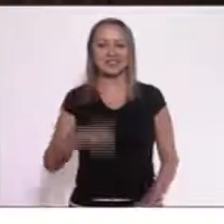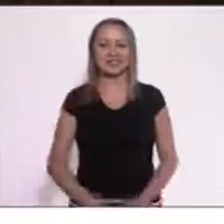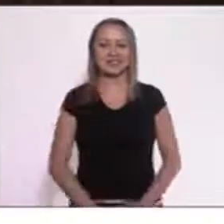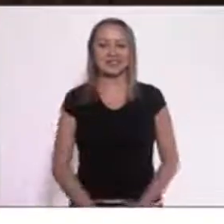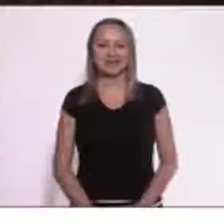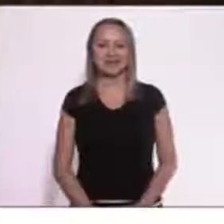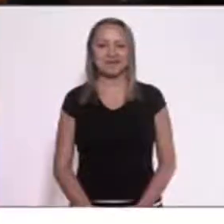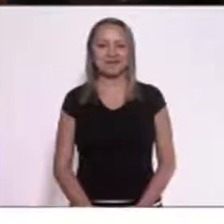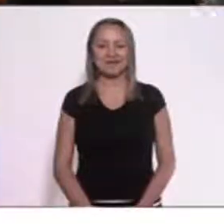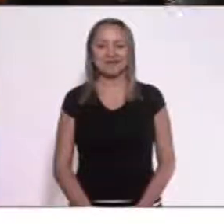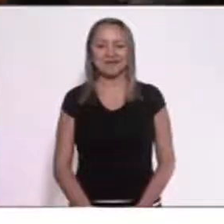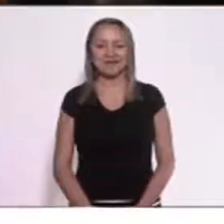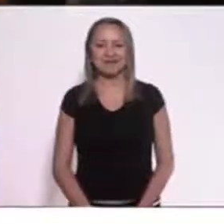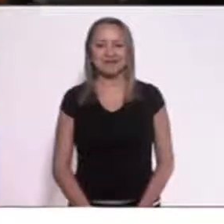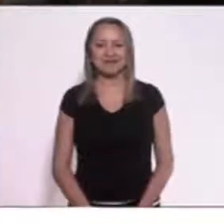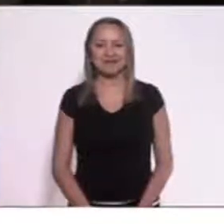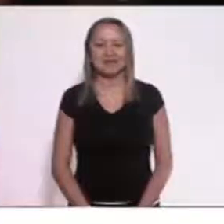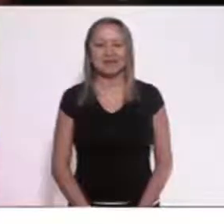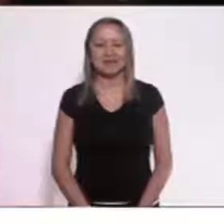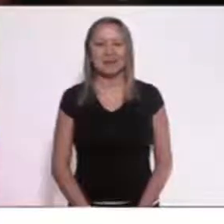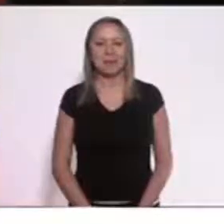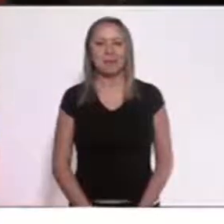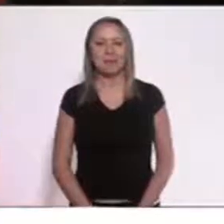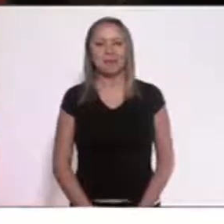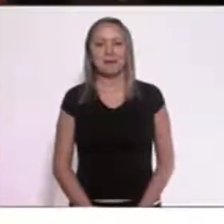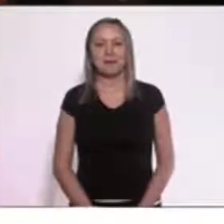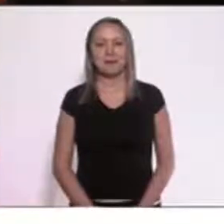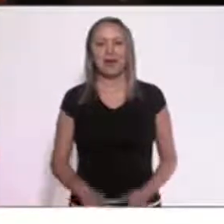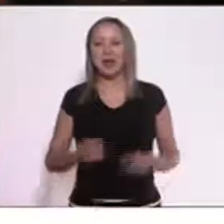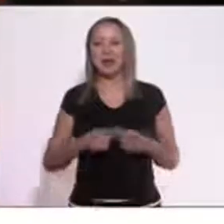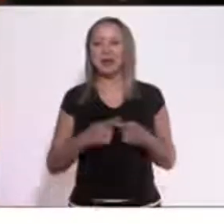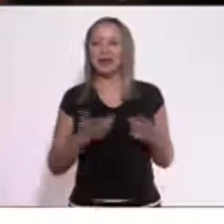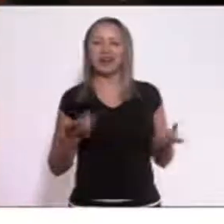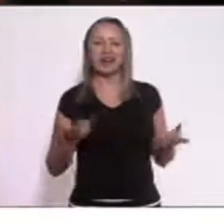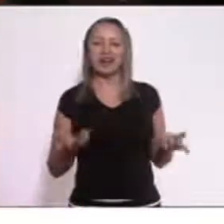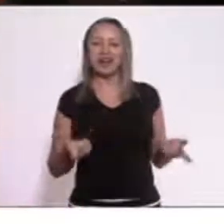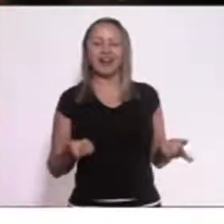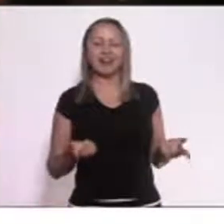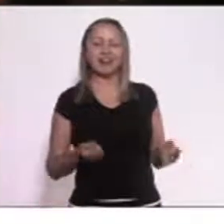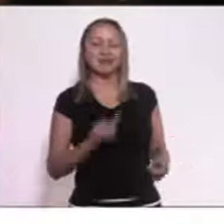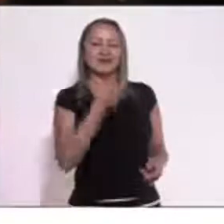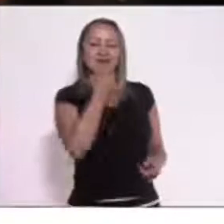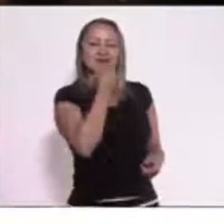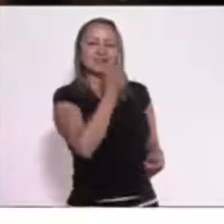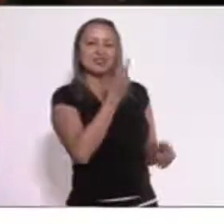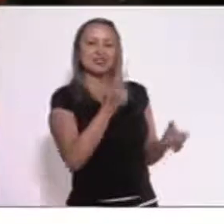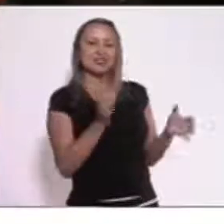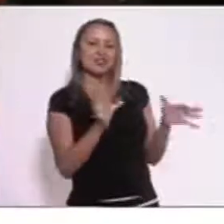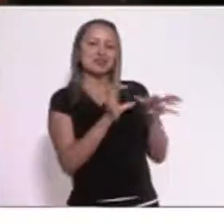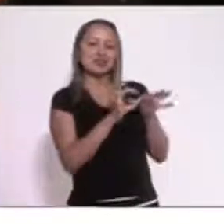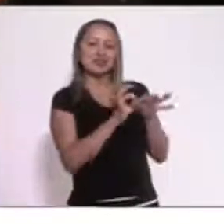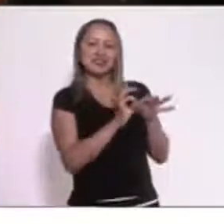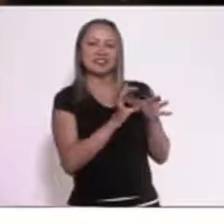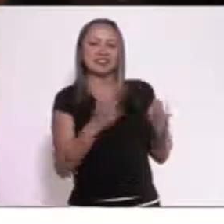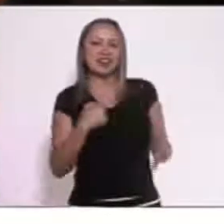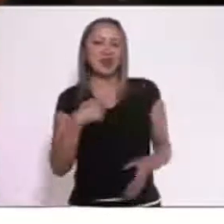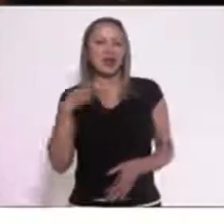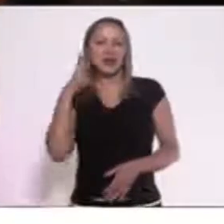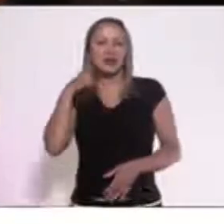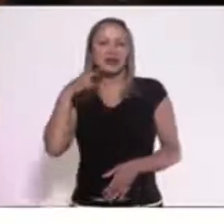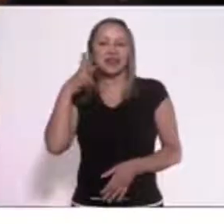É porque é uma relação tão íntima que eu tenho, porque eu fui vereador